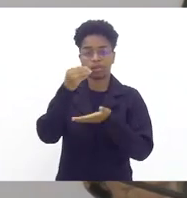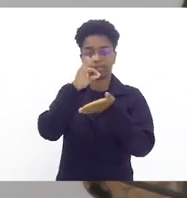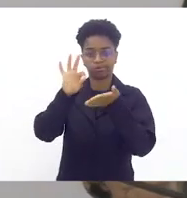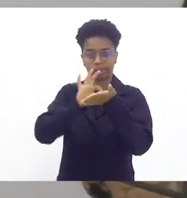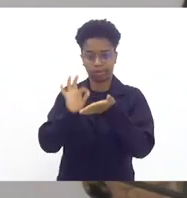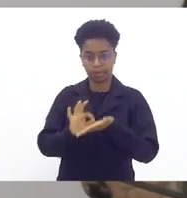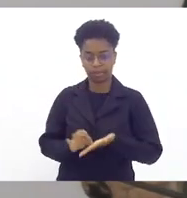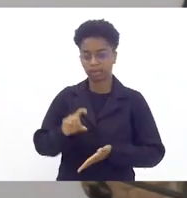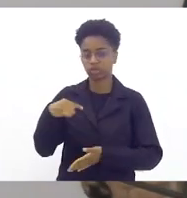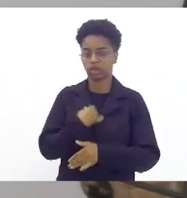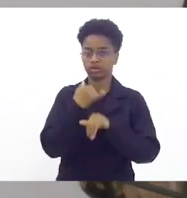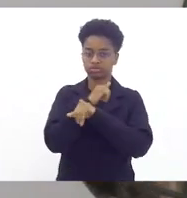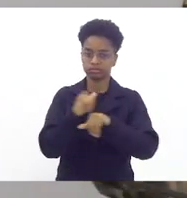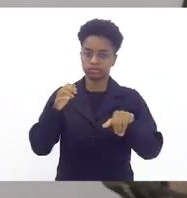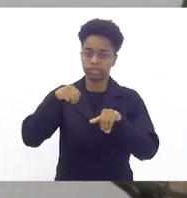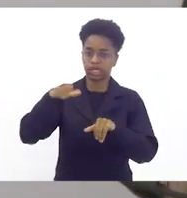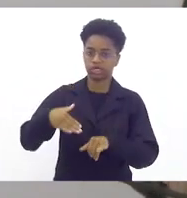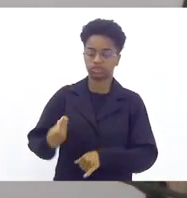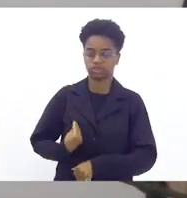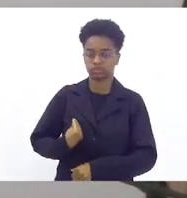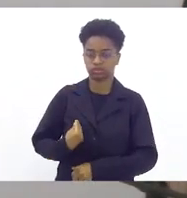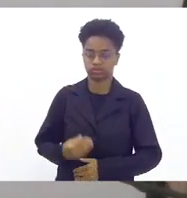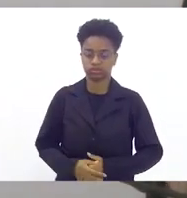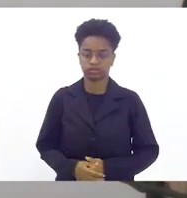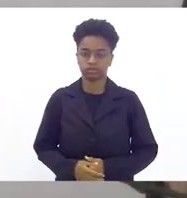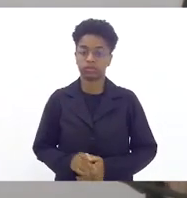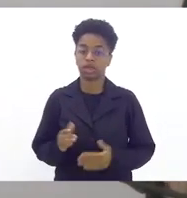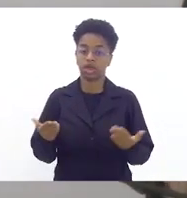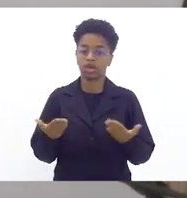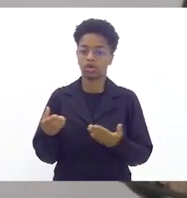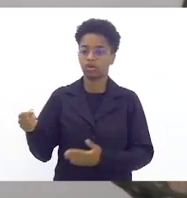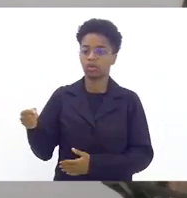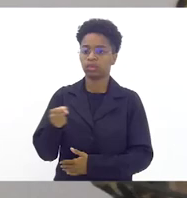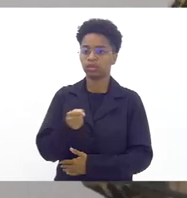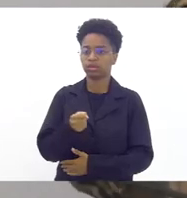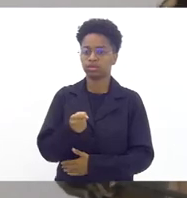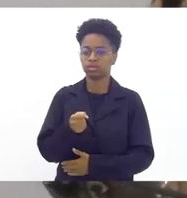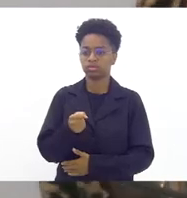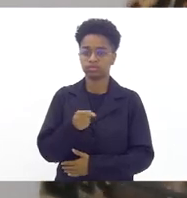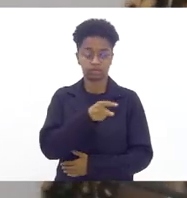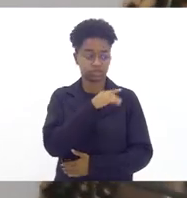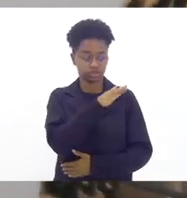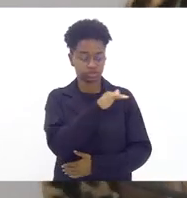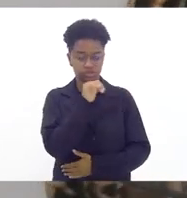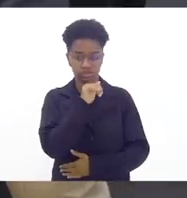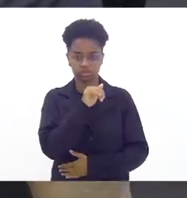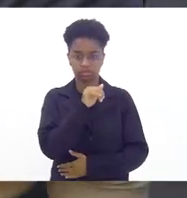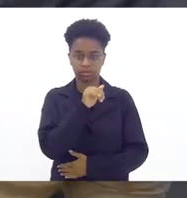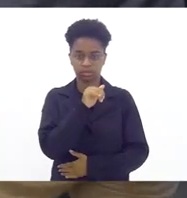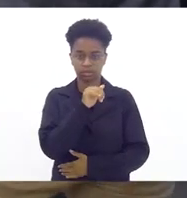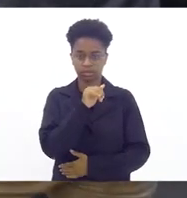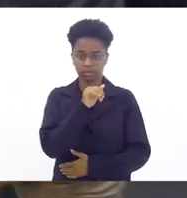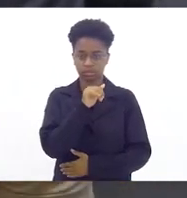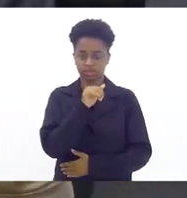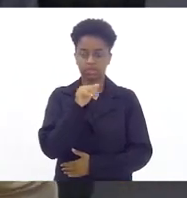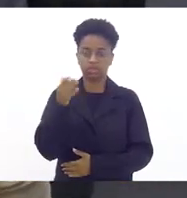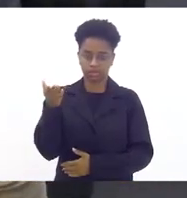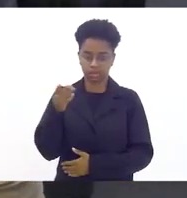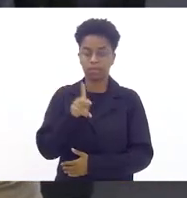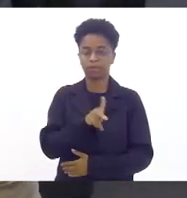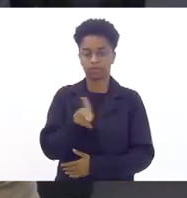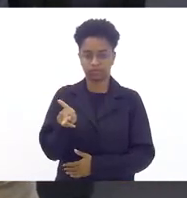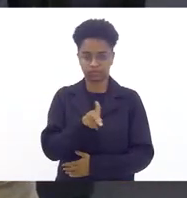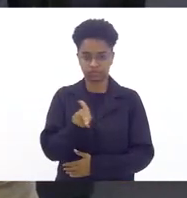presença. Vamos dar sequência. Quem é o próximo? Carlos? Não, você que chama a professora. Isso, a